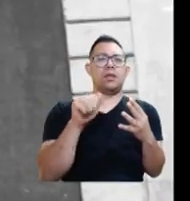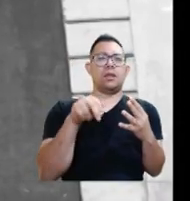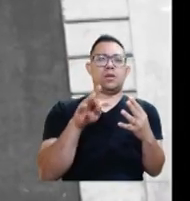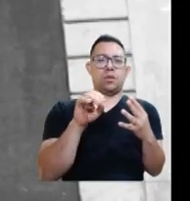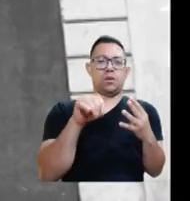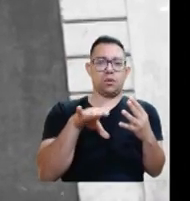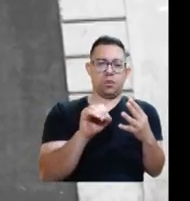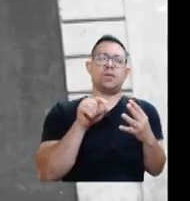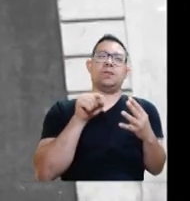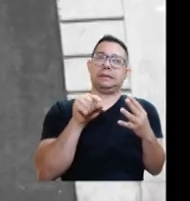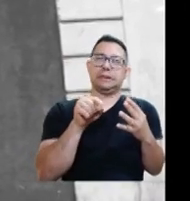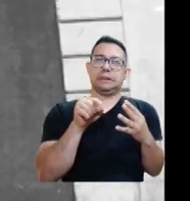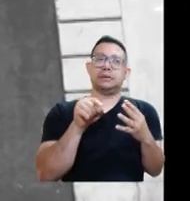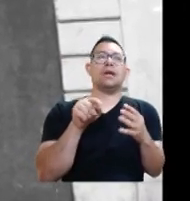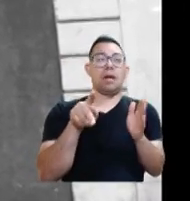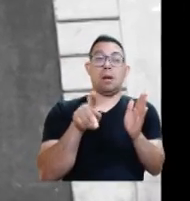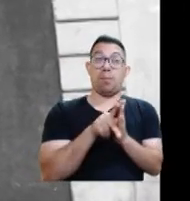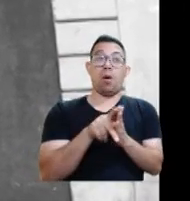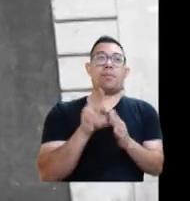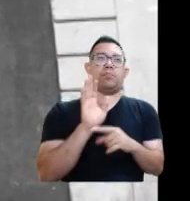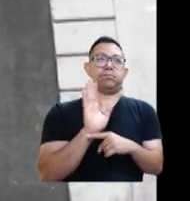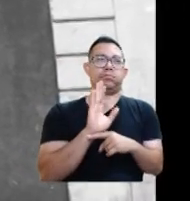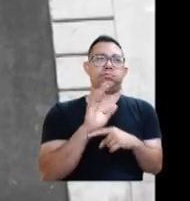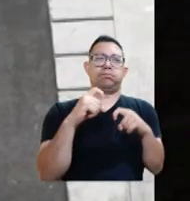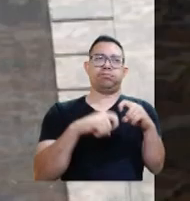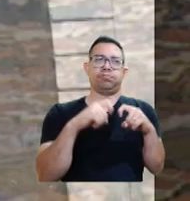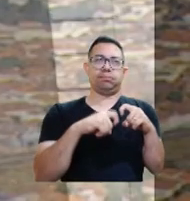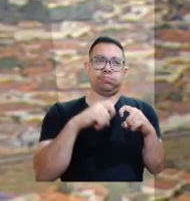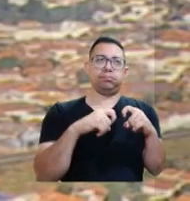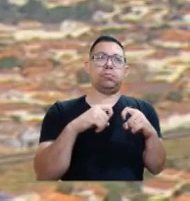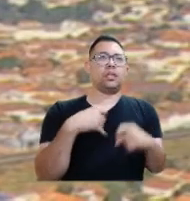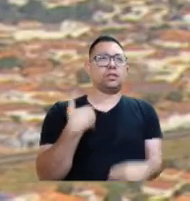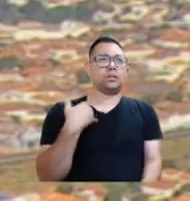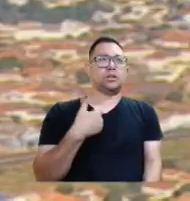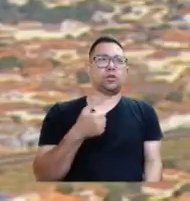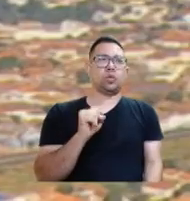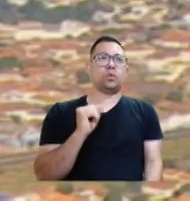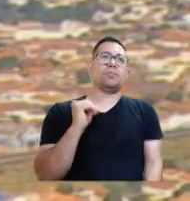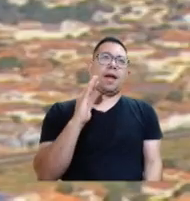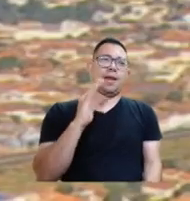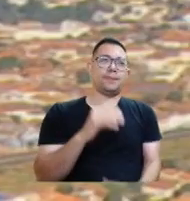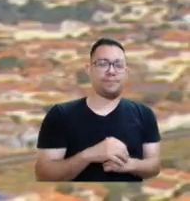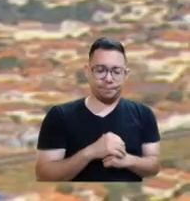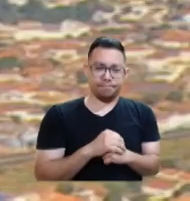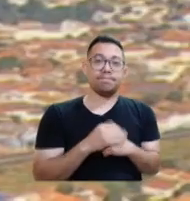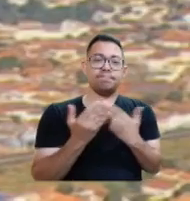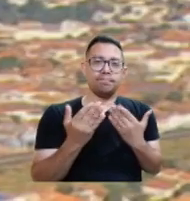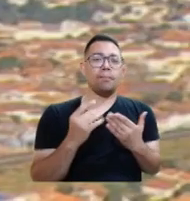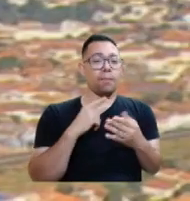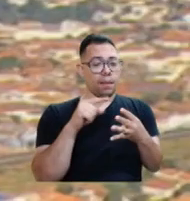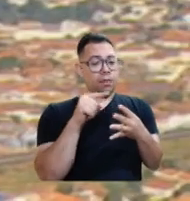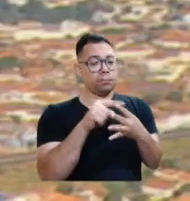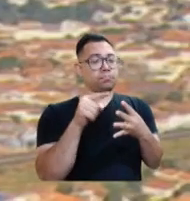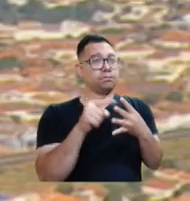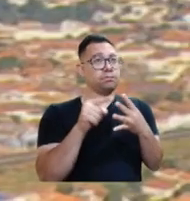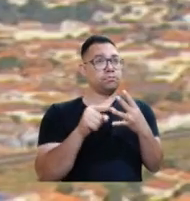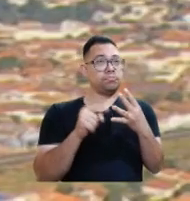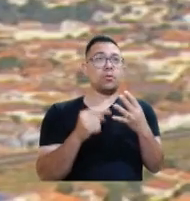só tinha o nome, já que exibia filmes adultos. Apesar do número razoável de